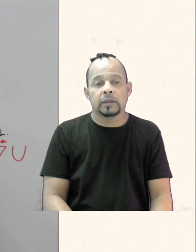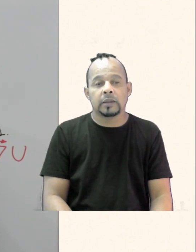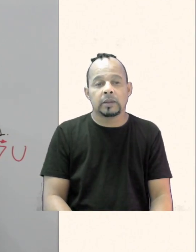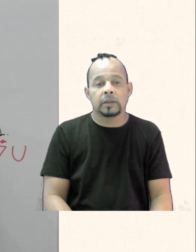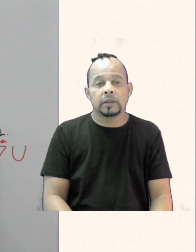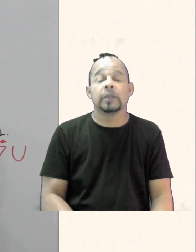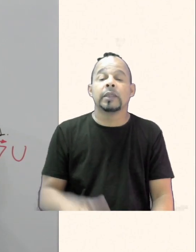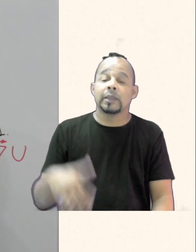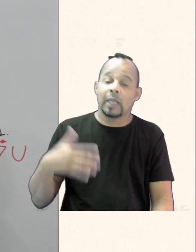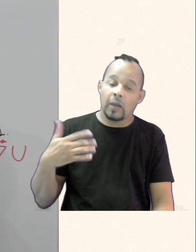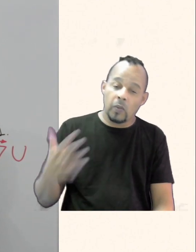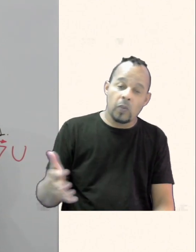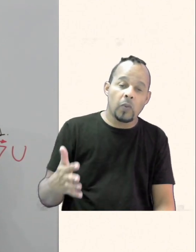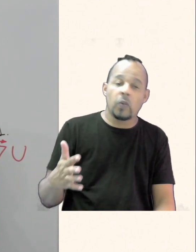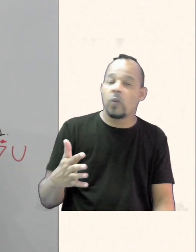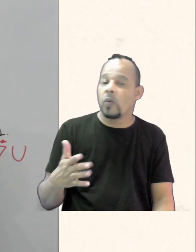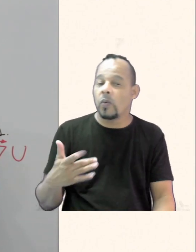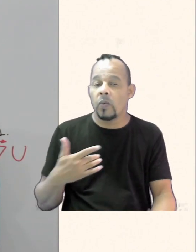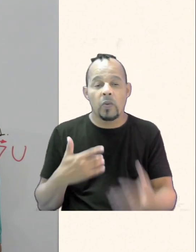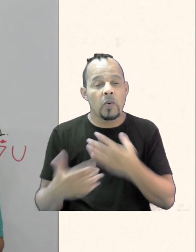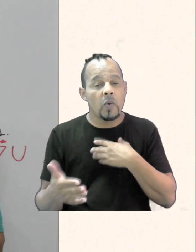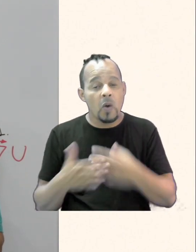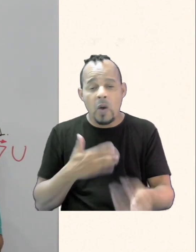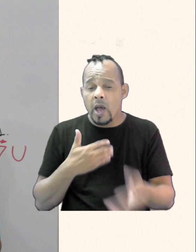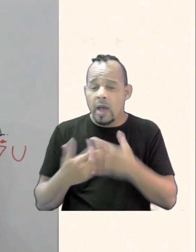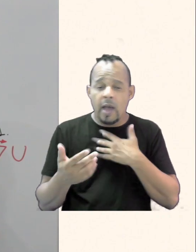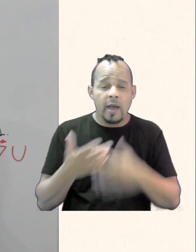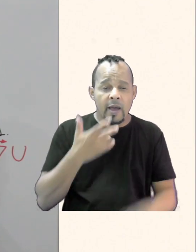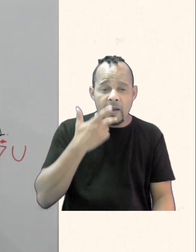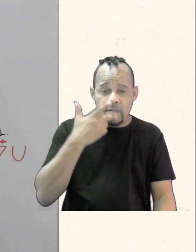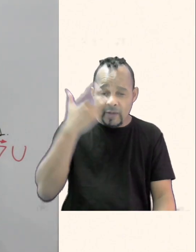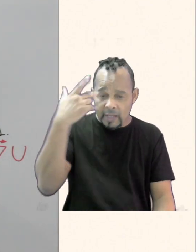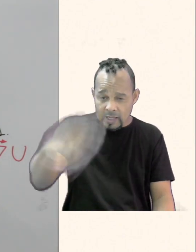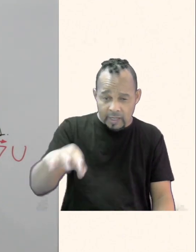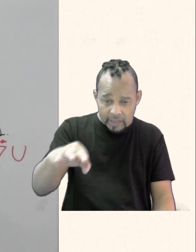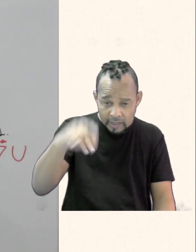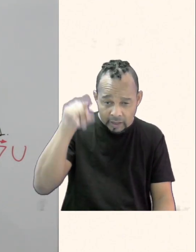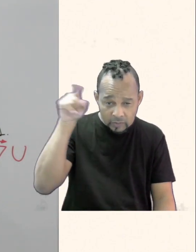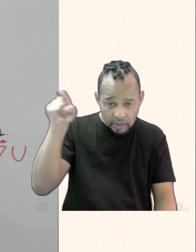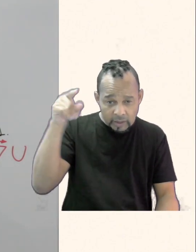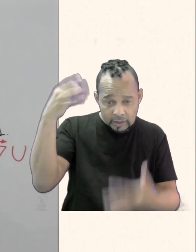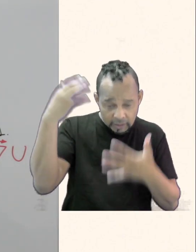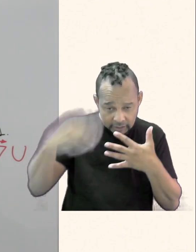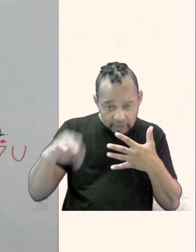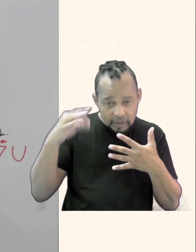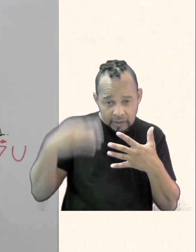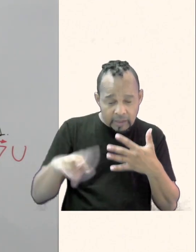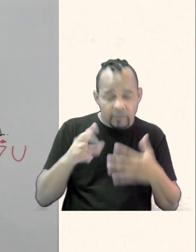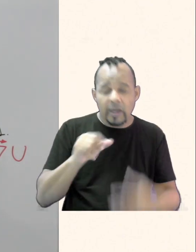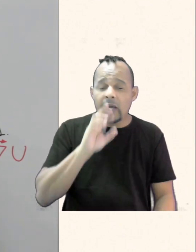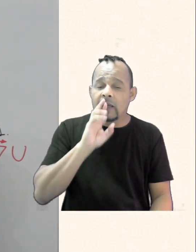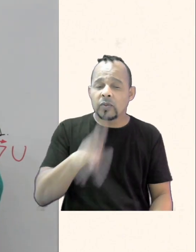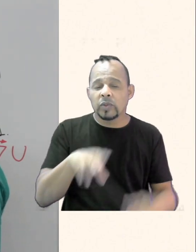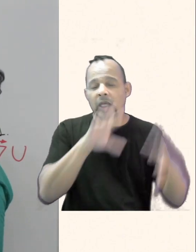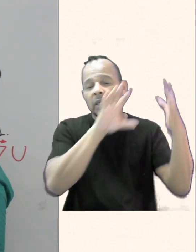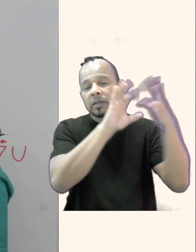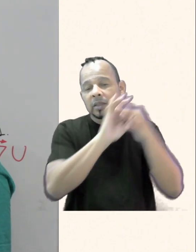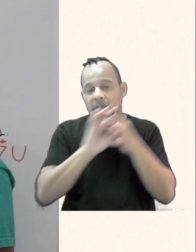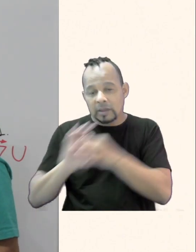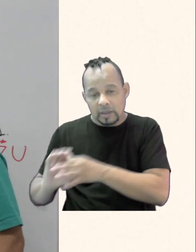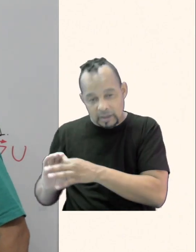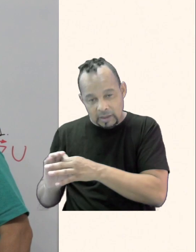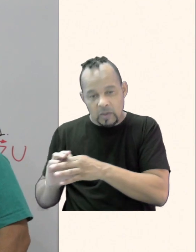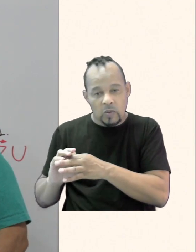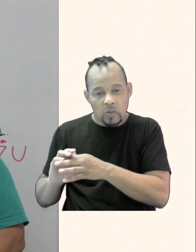Então, olha só. Qualquer uma dessas afirmações que nós fizermos vai resultar na outra. Então, isso